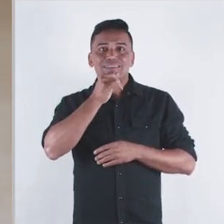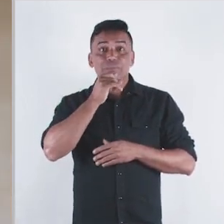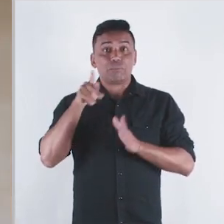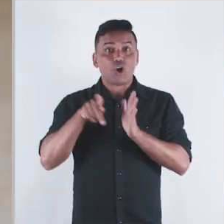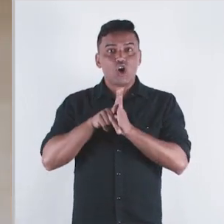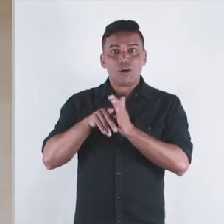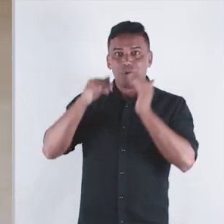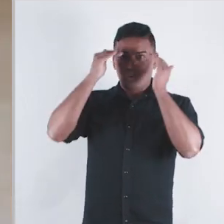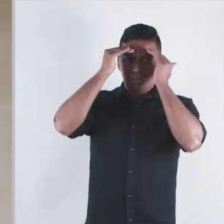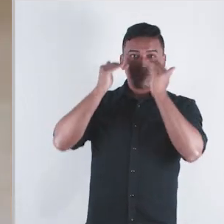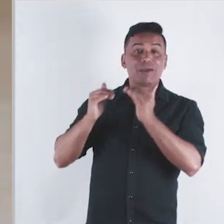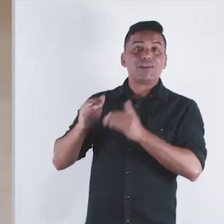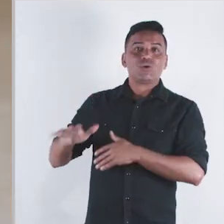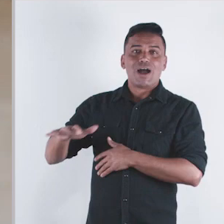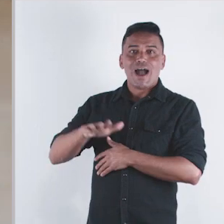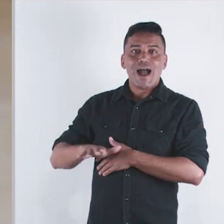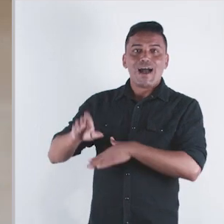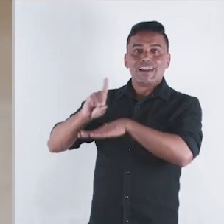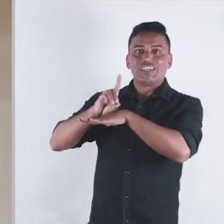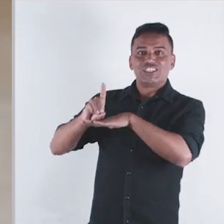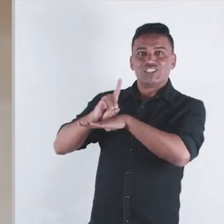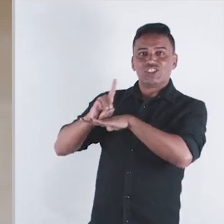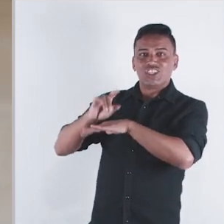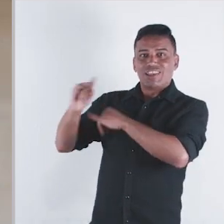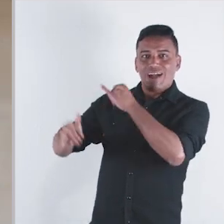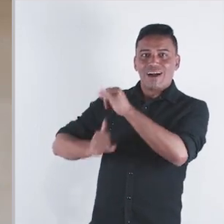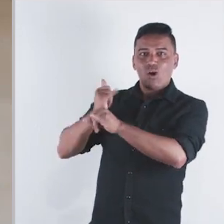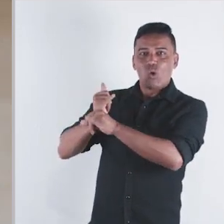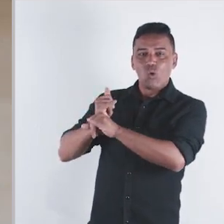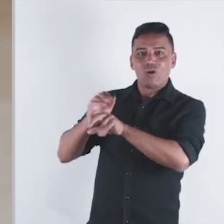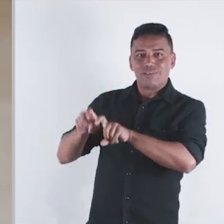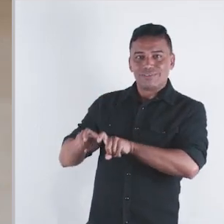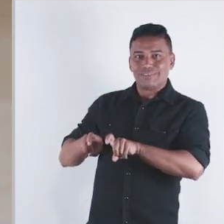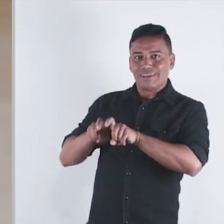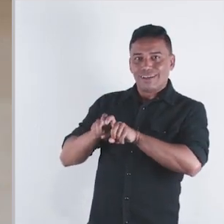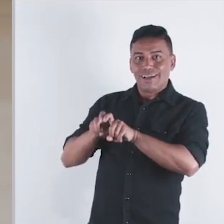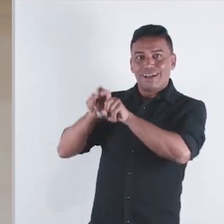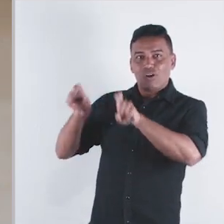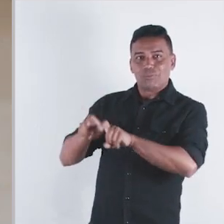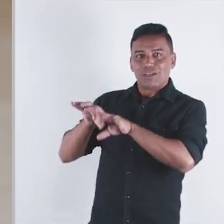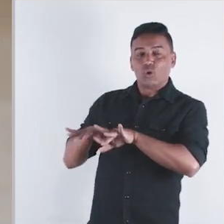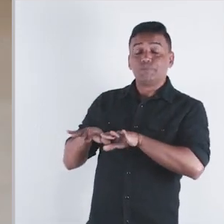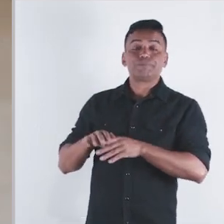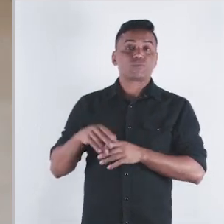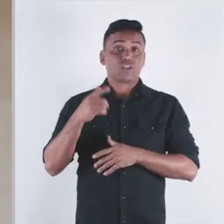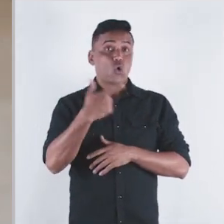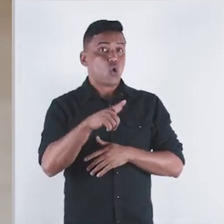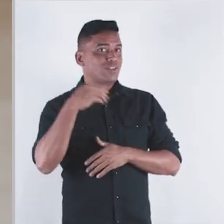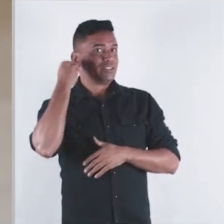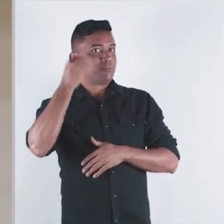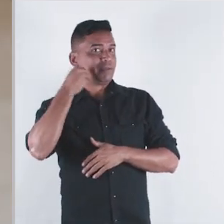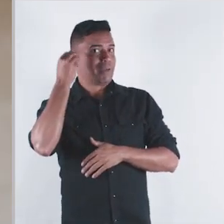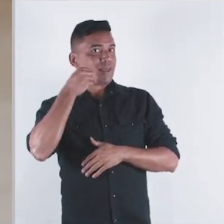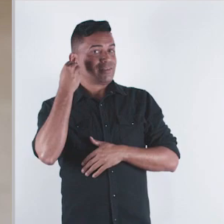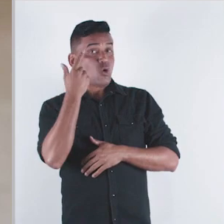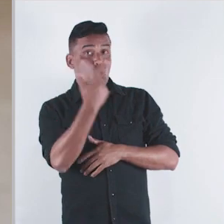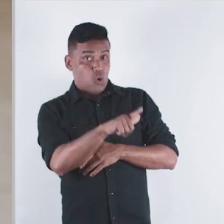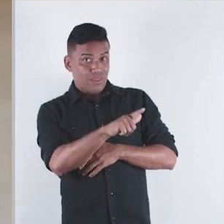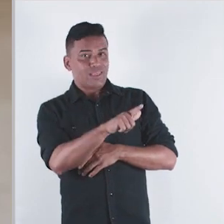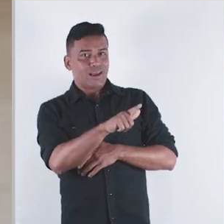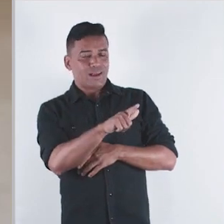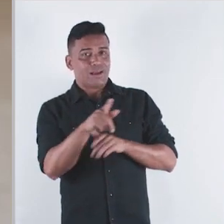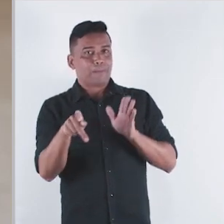digital, né? E um outro tipo de produção literária que faz experimentações com o